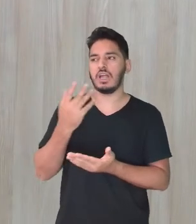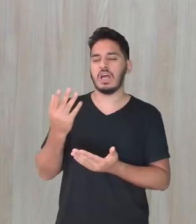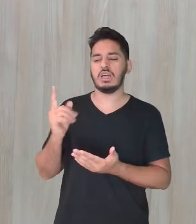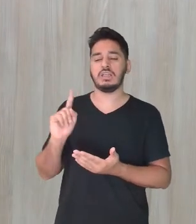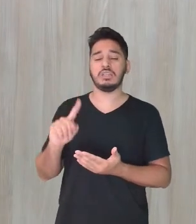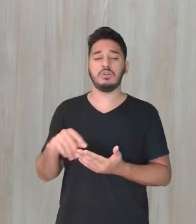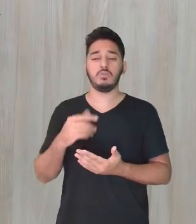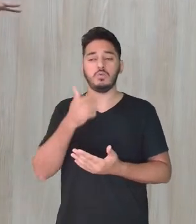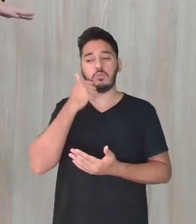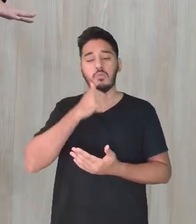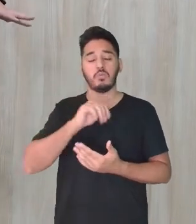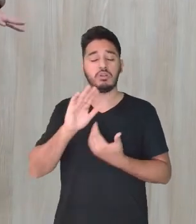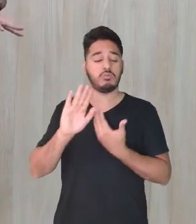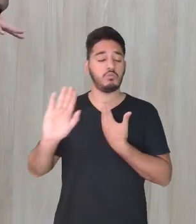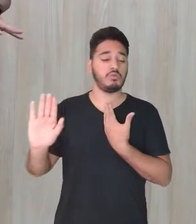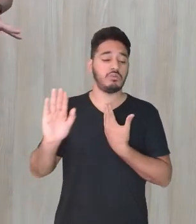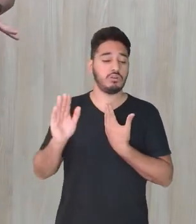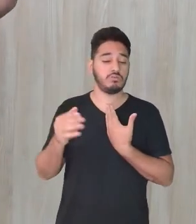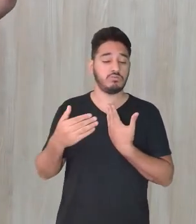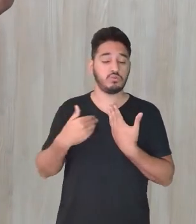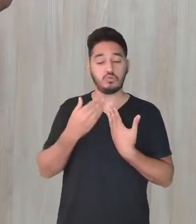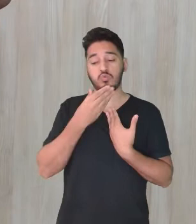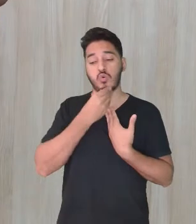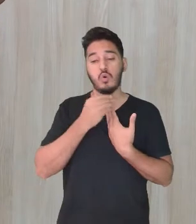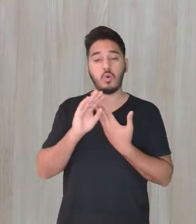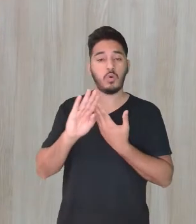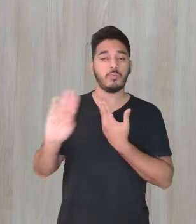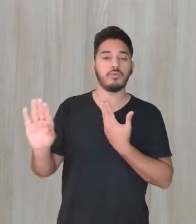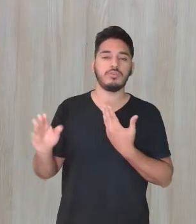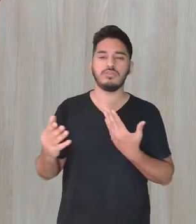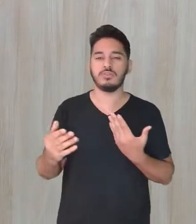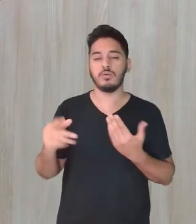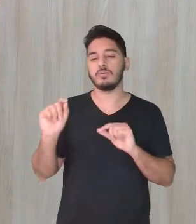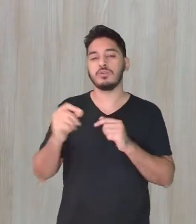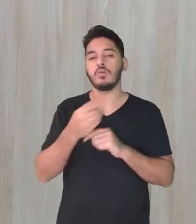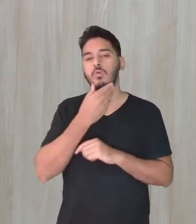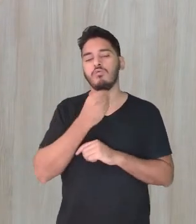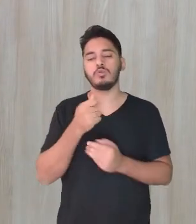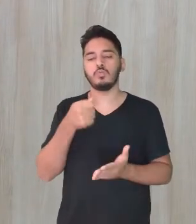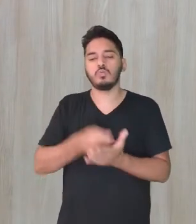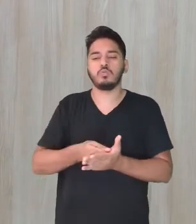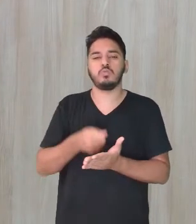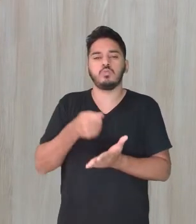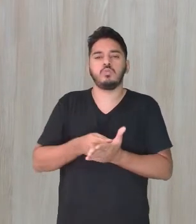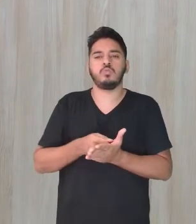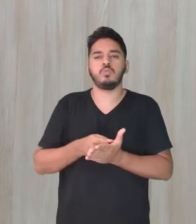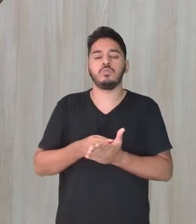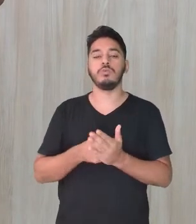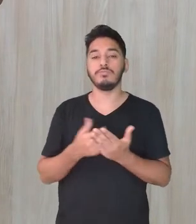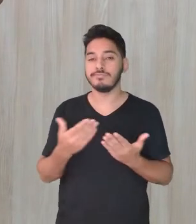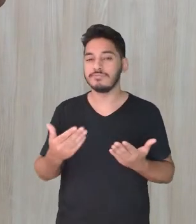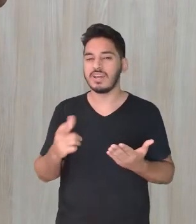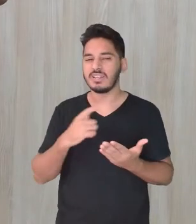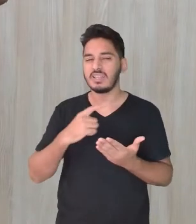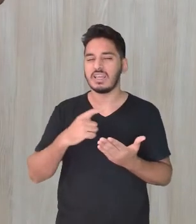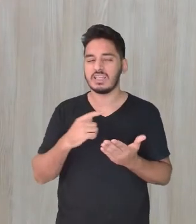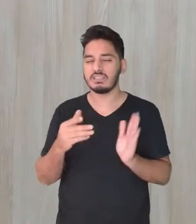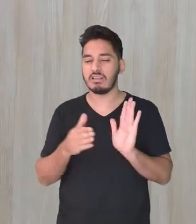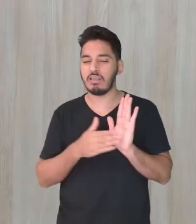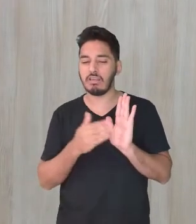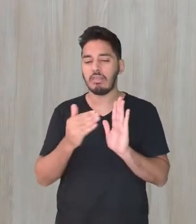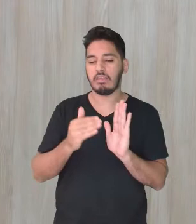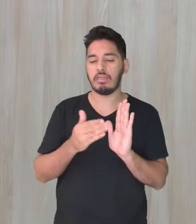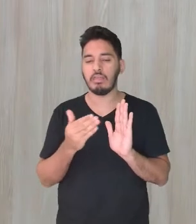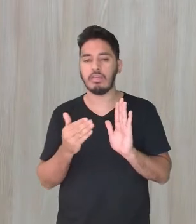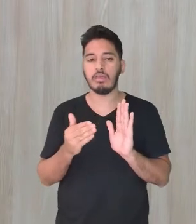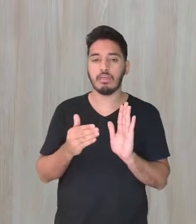é muito delicado, então isso é coisa de mulher. Como se homens precisassem ser rústicos, né? E aí existe muito esse tabu por causa